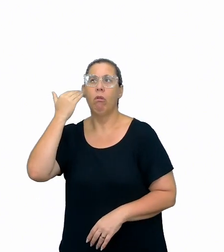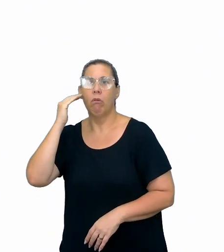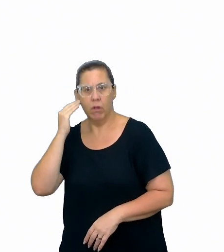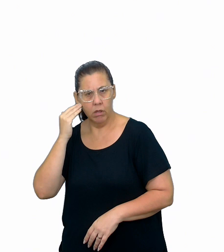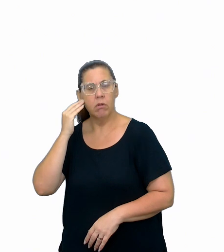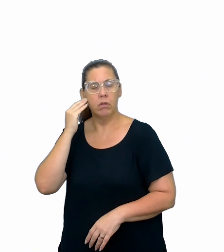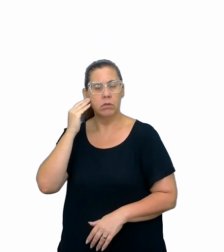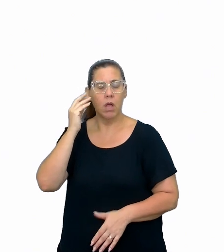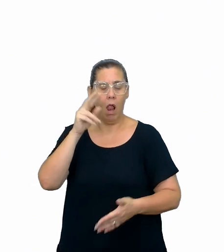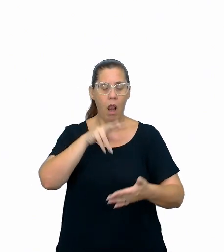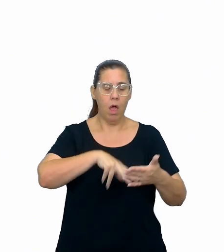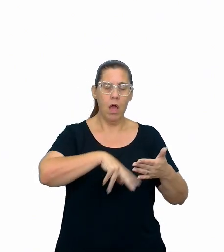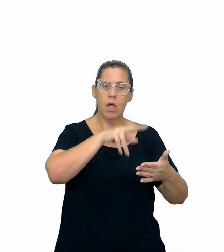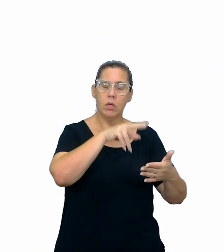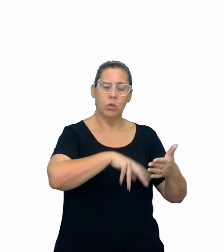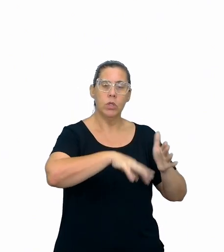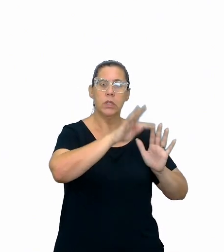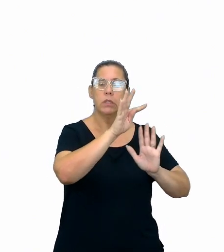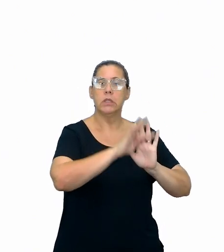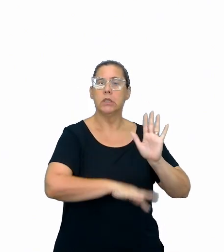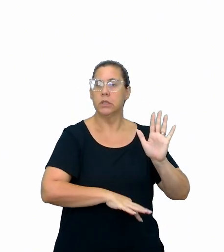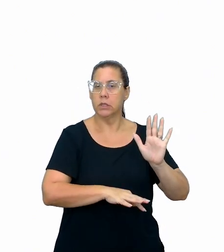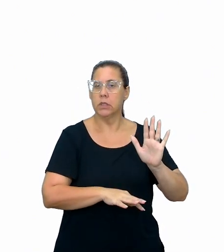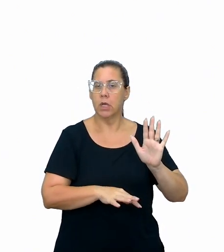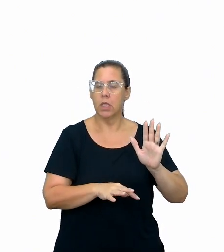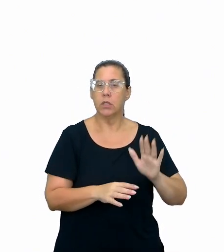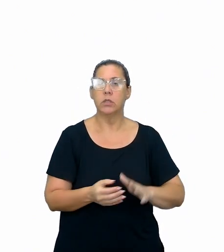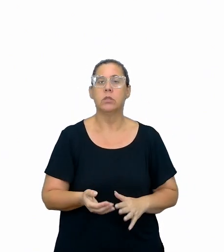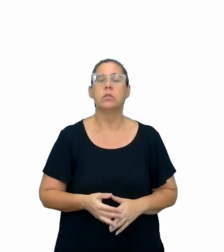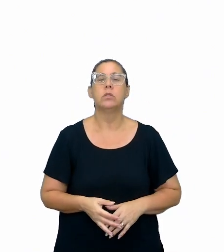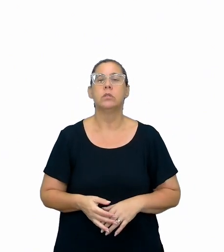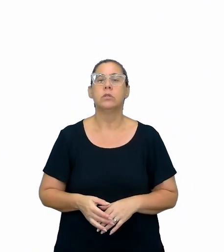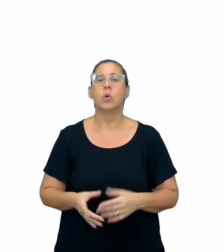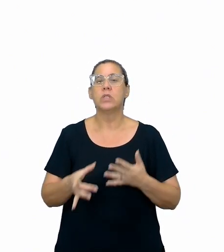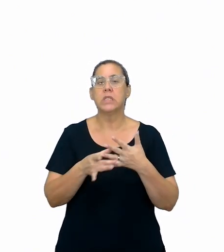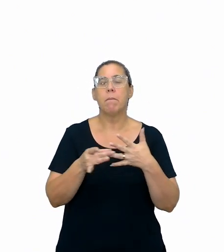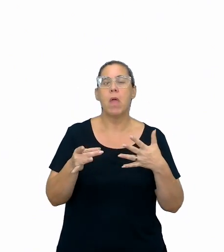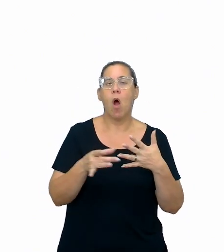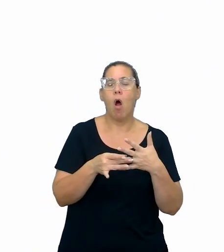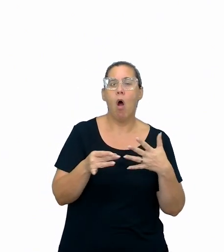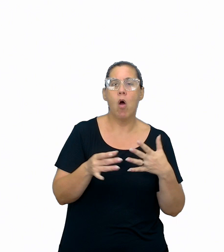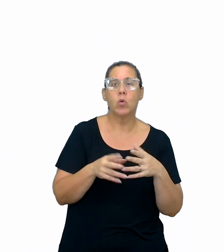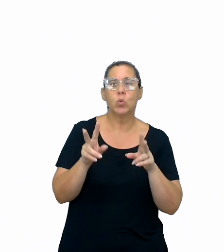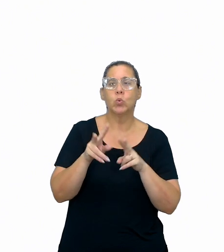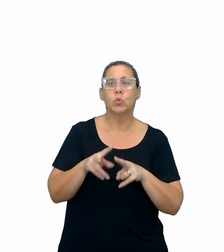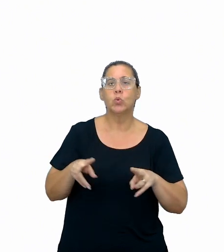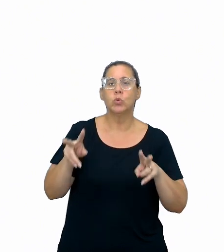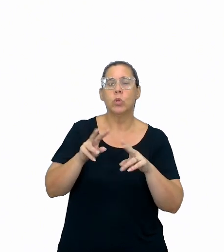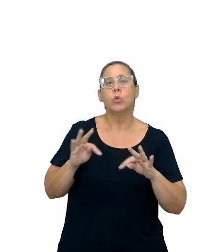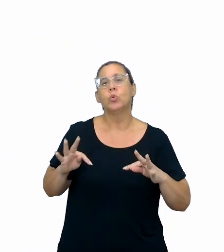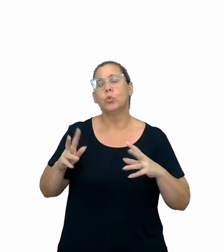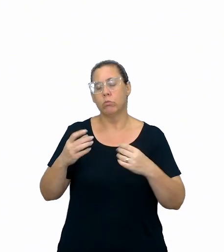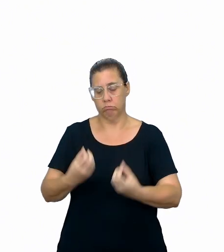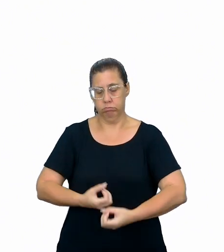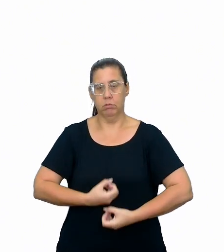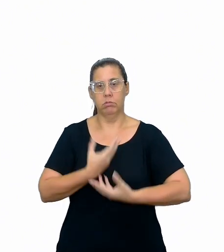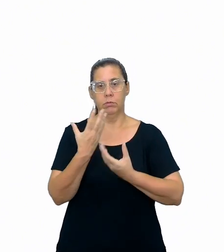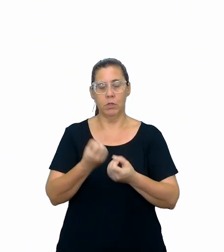na leitura de textos multissemióticos o efeito de sentido produzido pelo uso de recursos